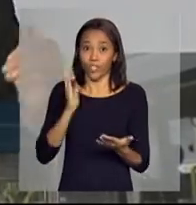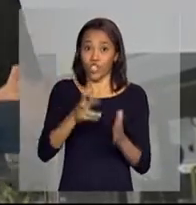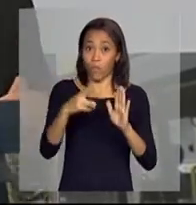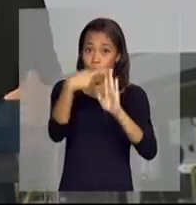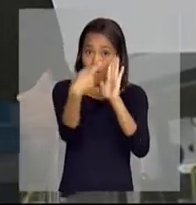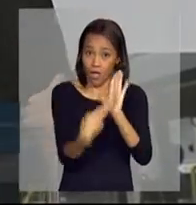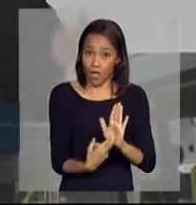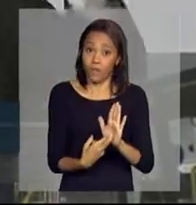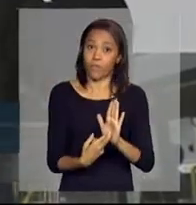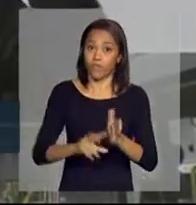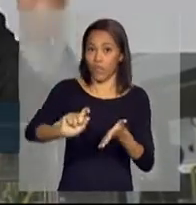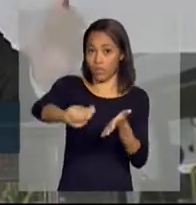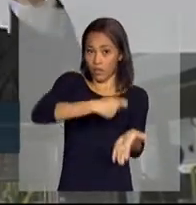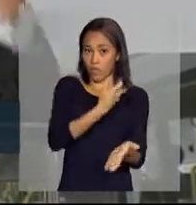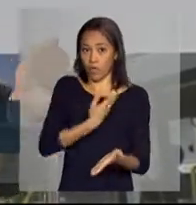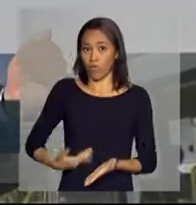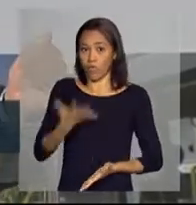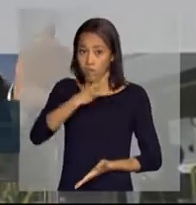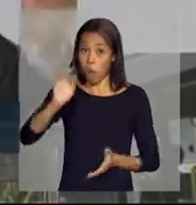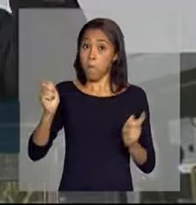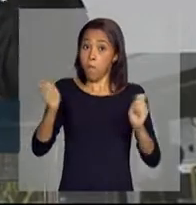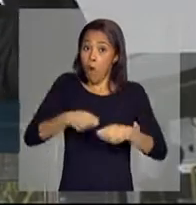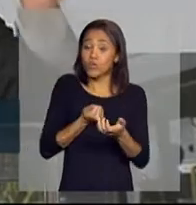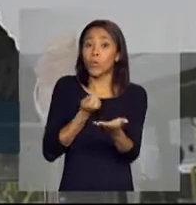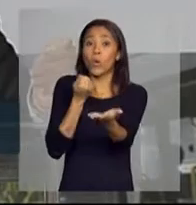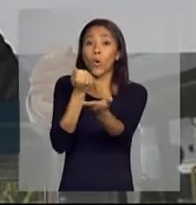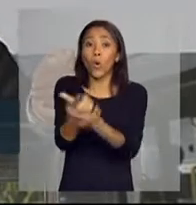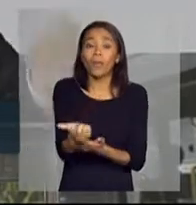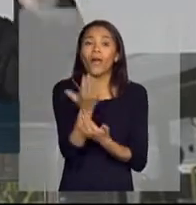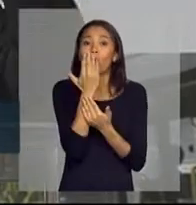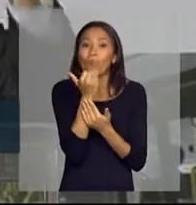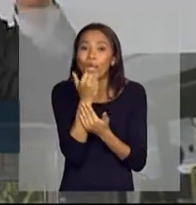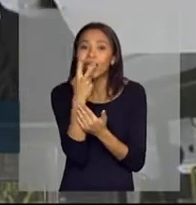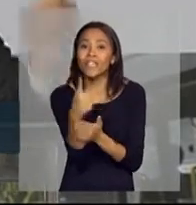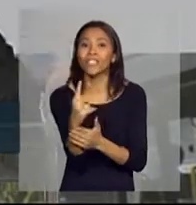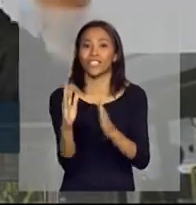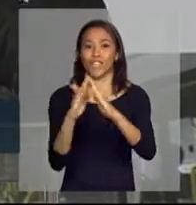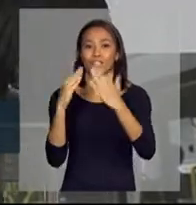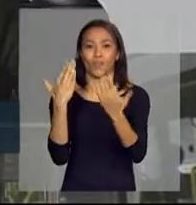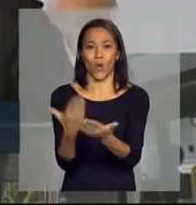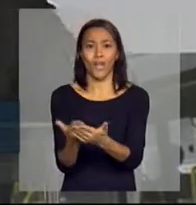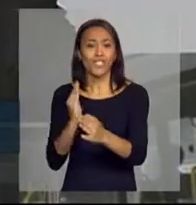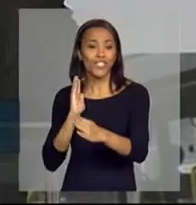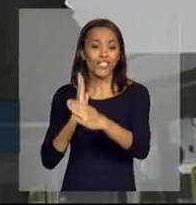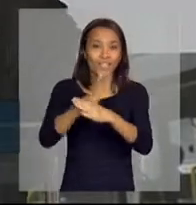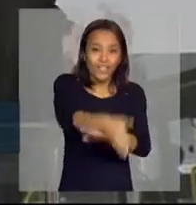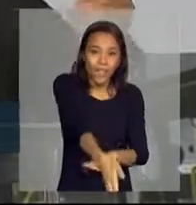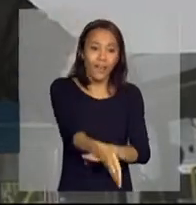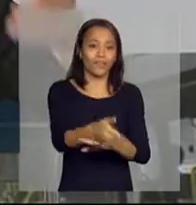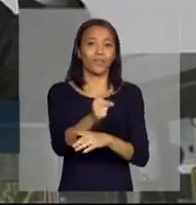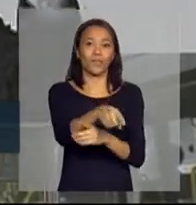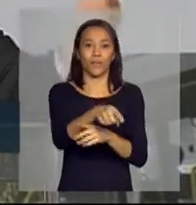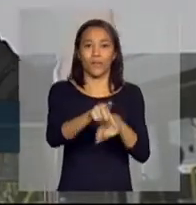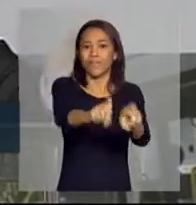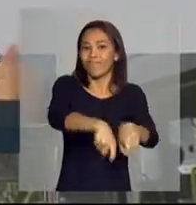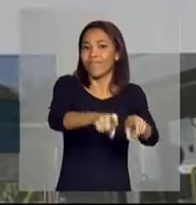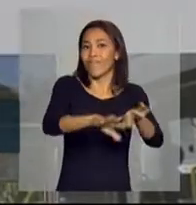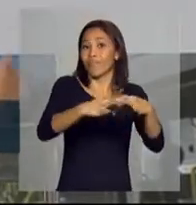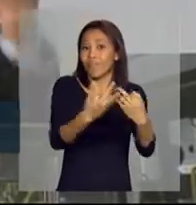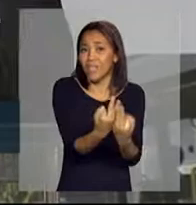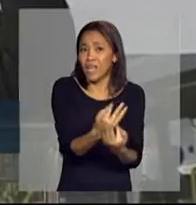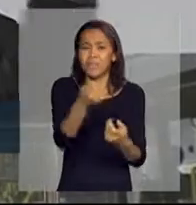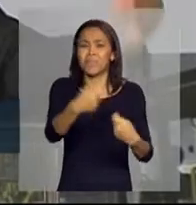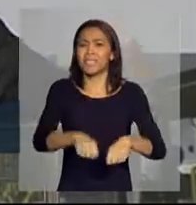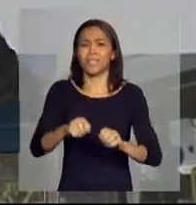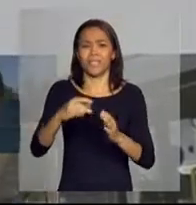pelo governo federal, pode fazer a compra da merenda escolar diretamente ao agricultor familiar, com dispensa de